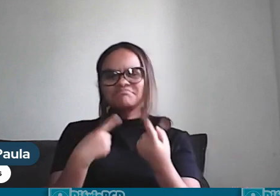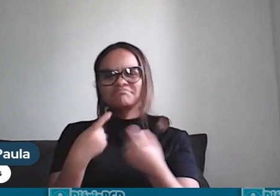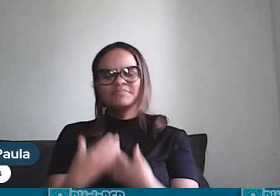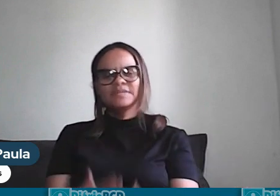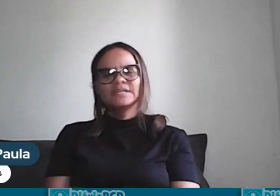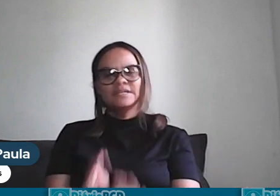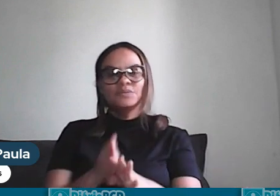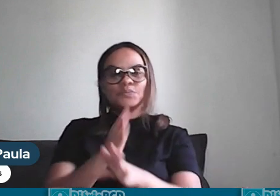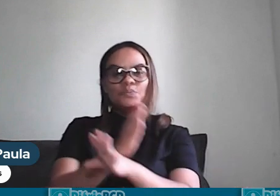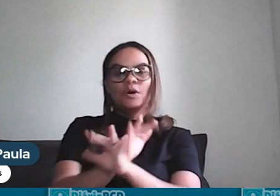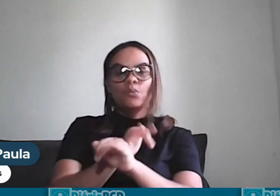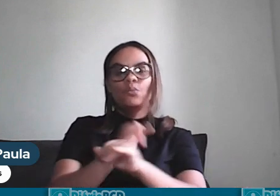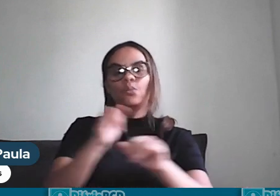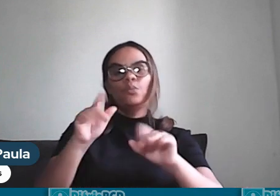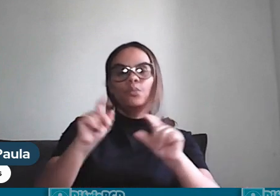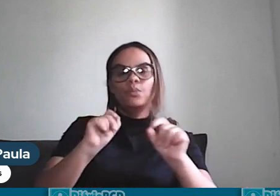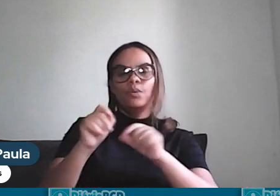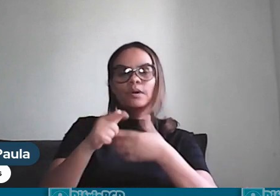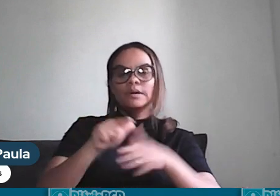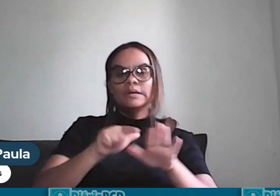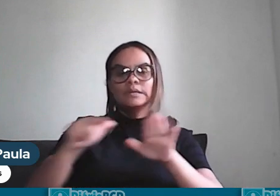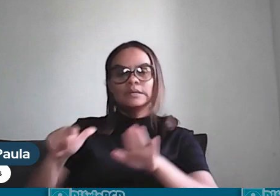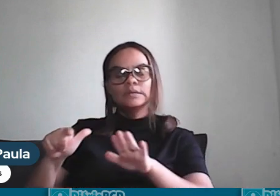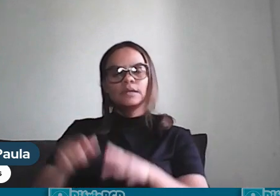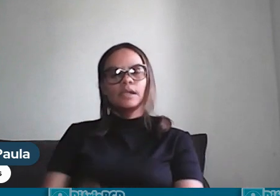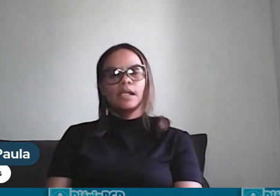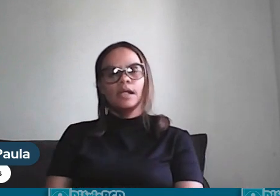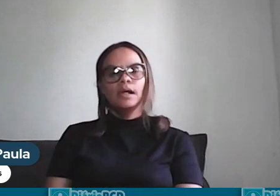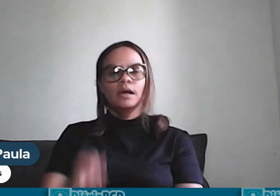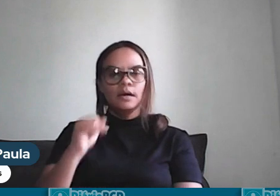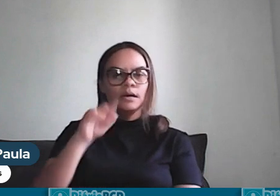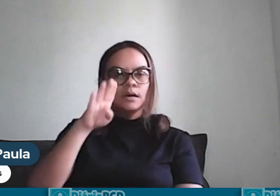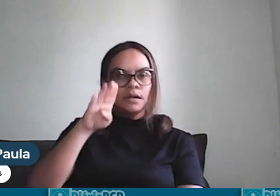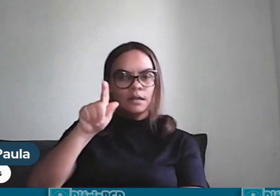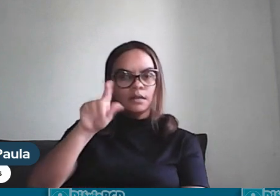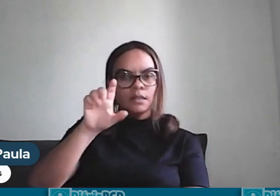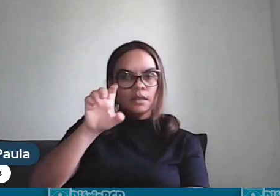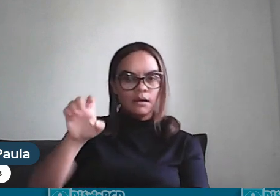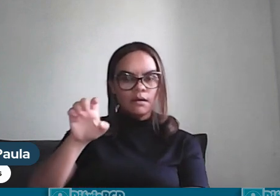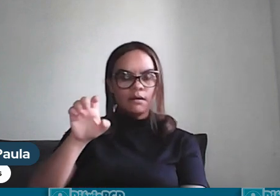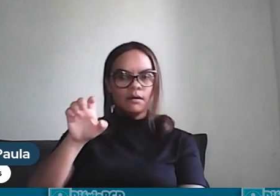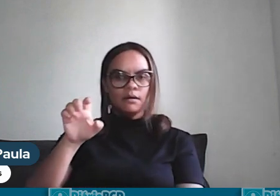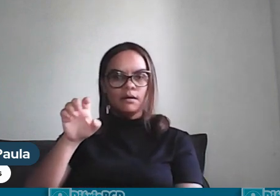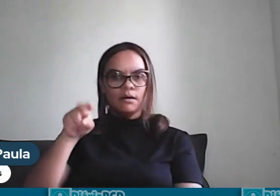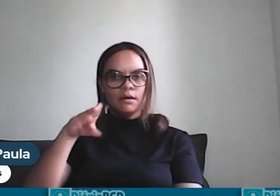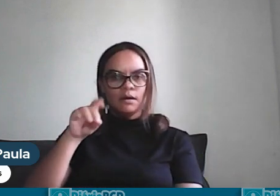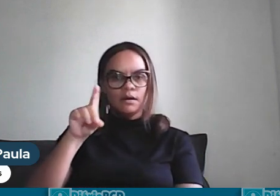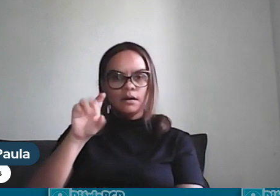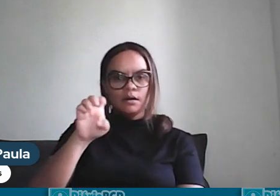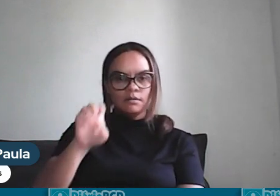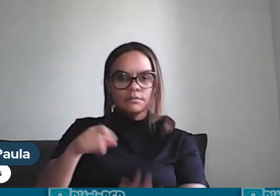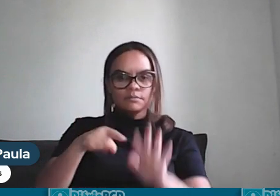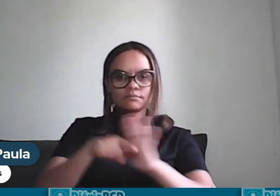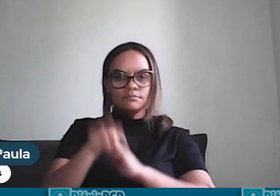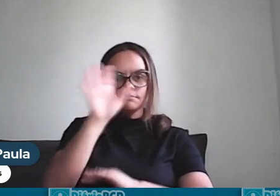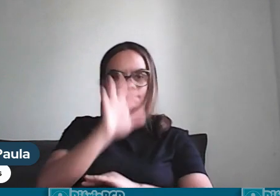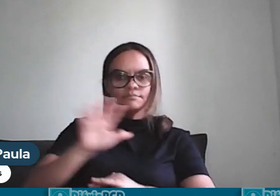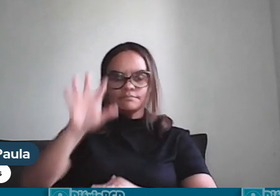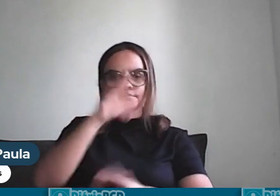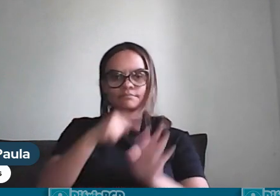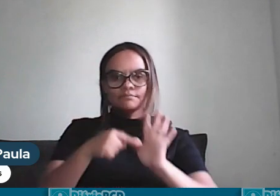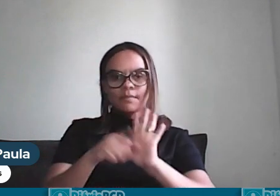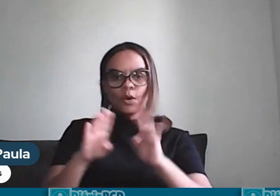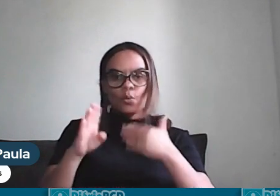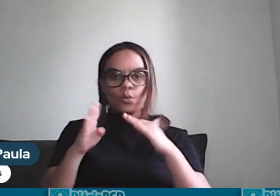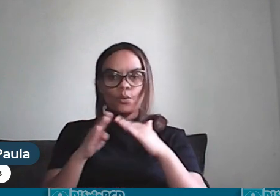a divulgação há uma semana do IBGE, da PNAD, da Pesquisa Nacional de Amostra